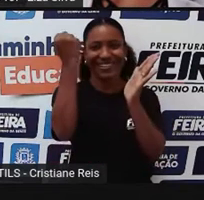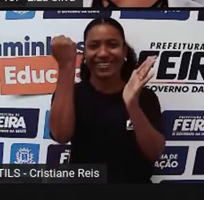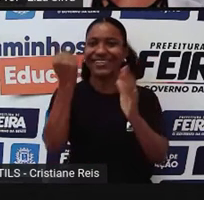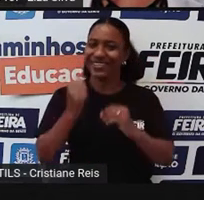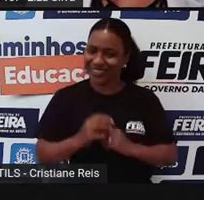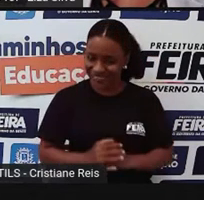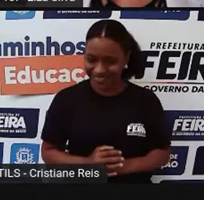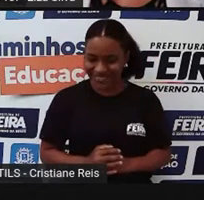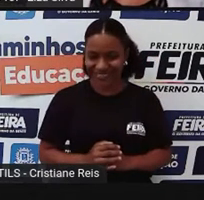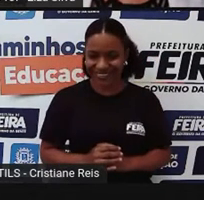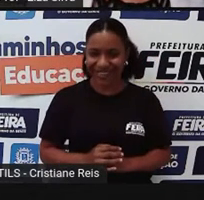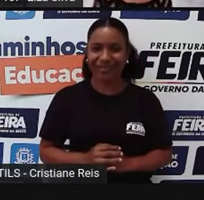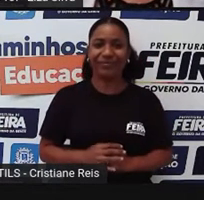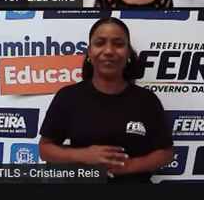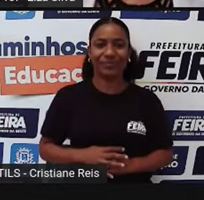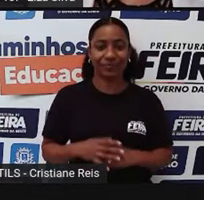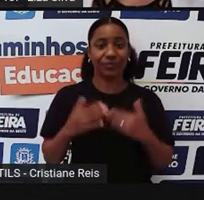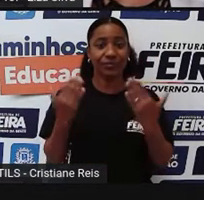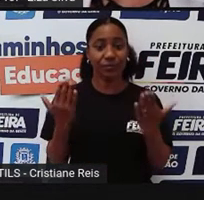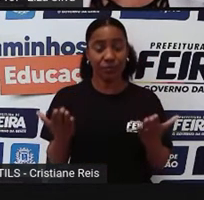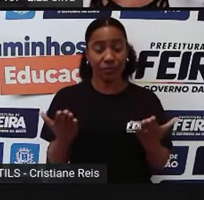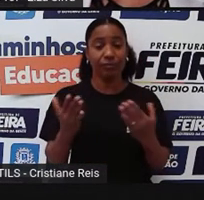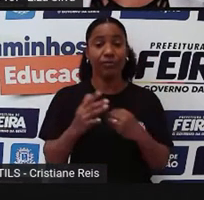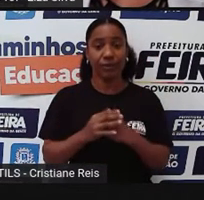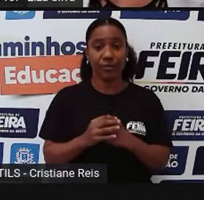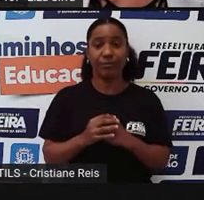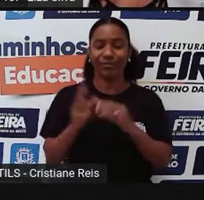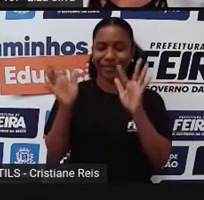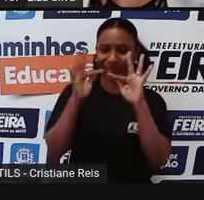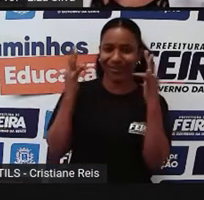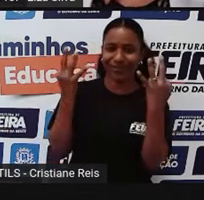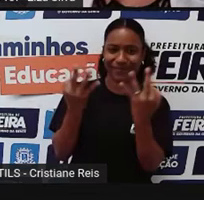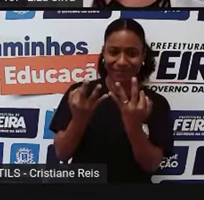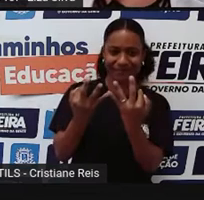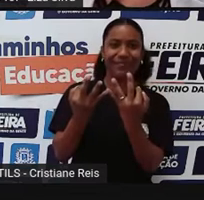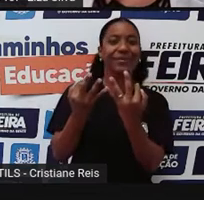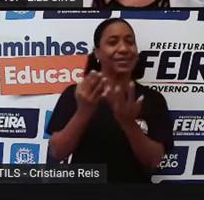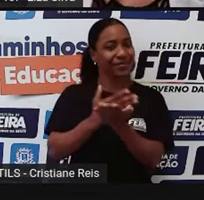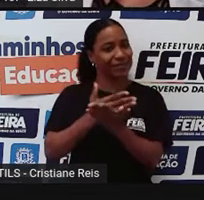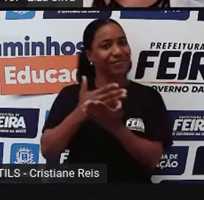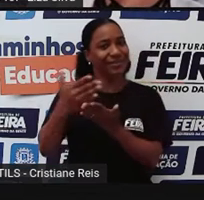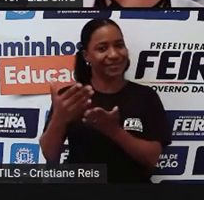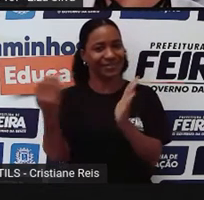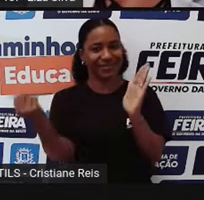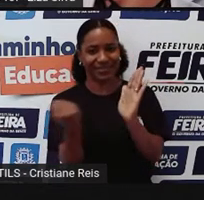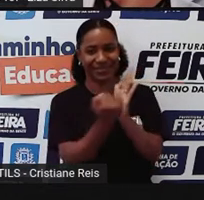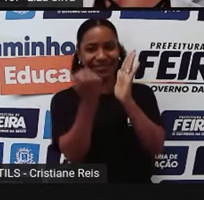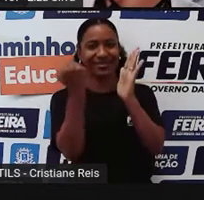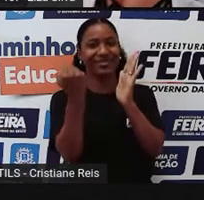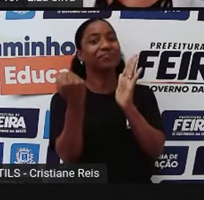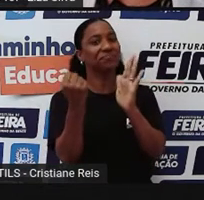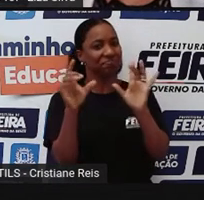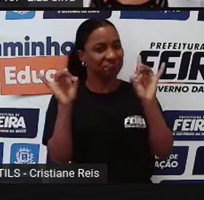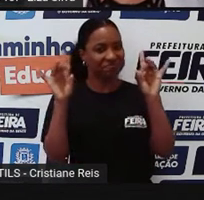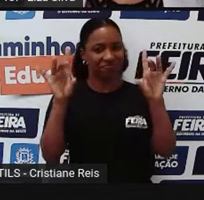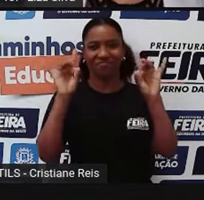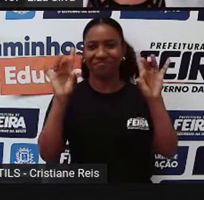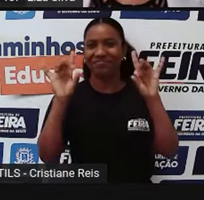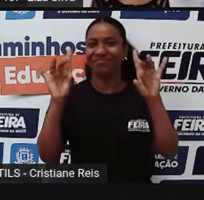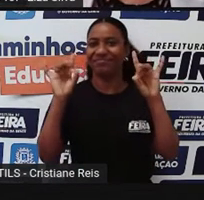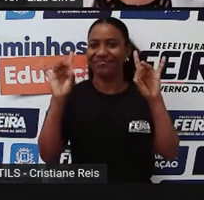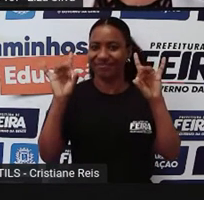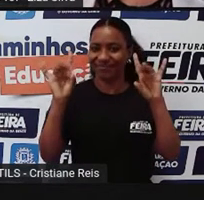internacional de queijo e a partir daí eles passam a utilizar o selo de qualidade